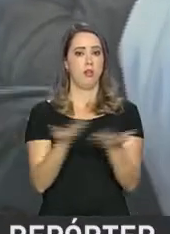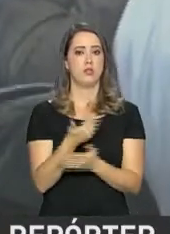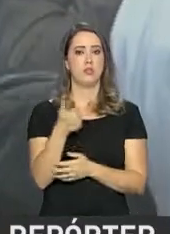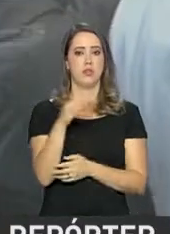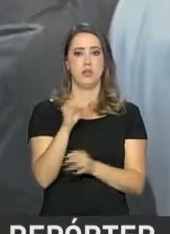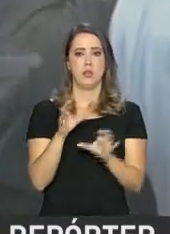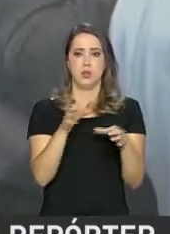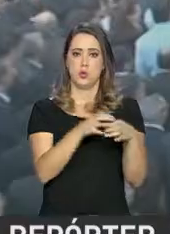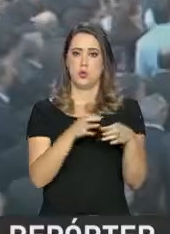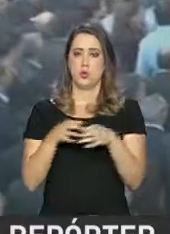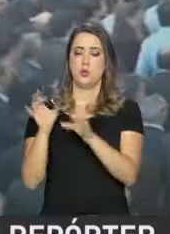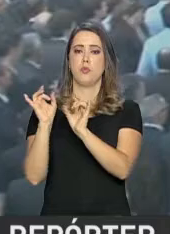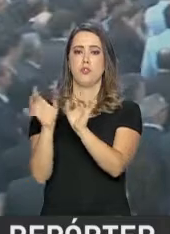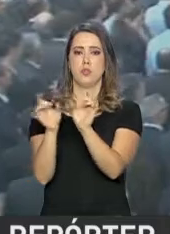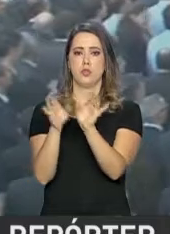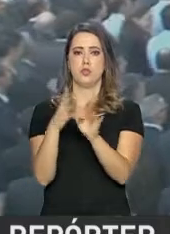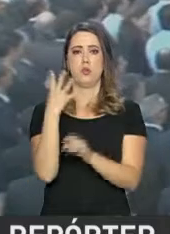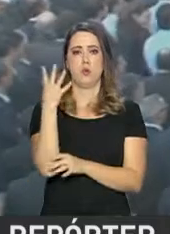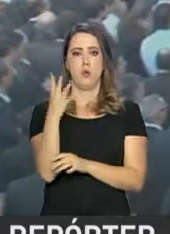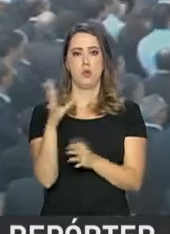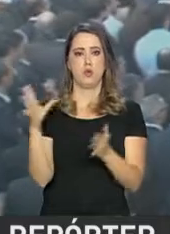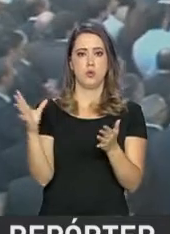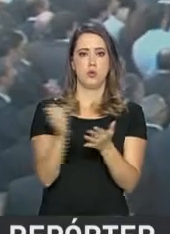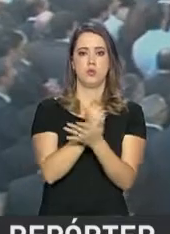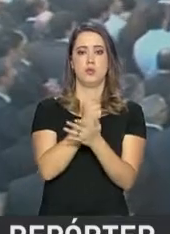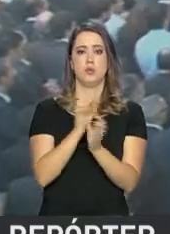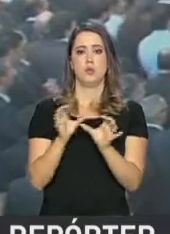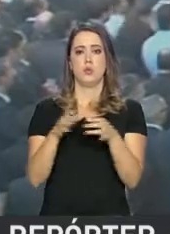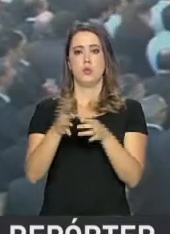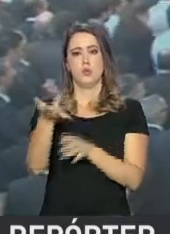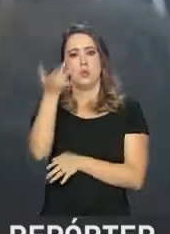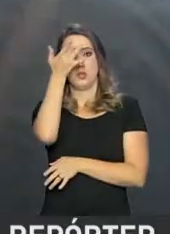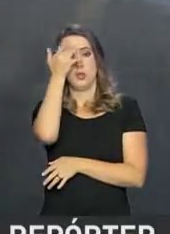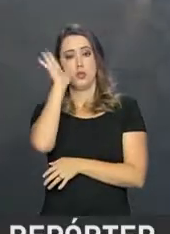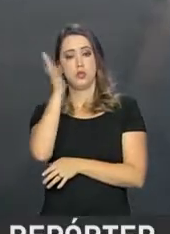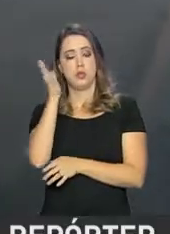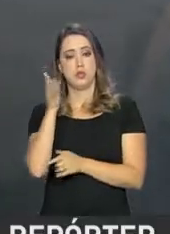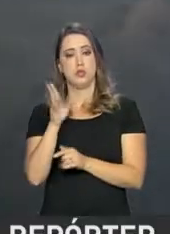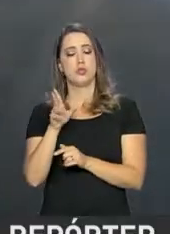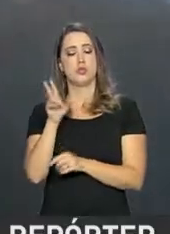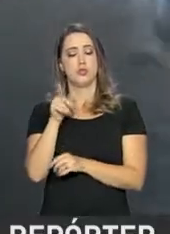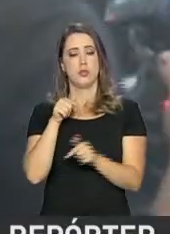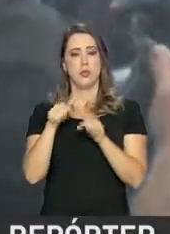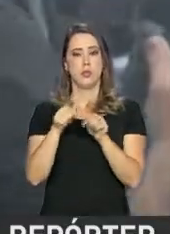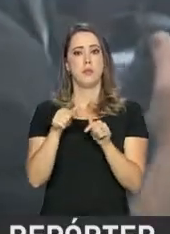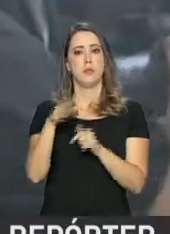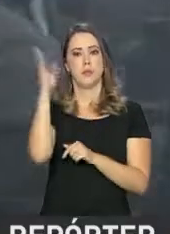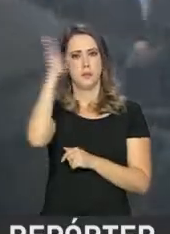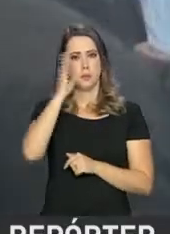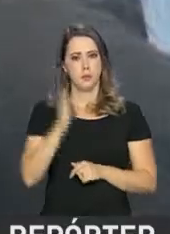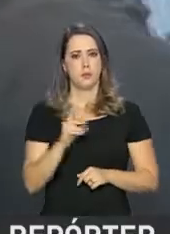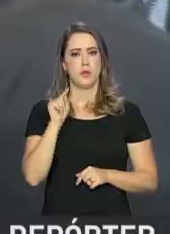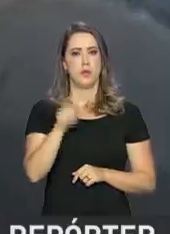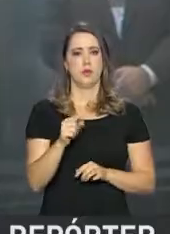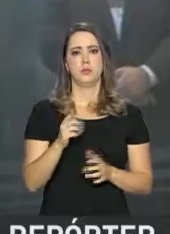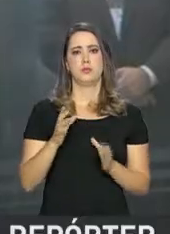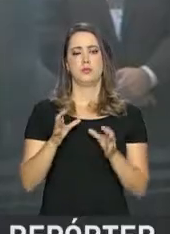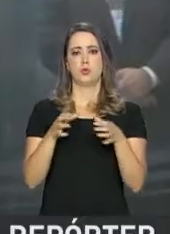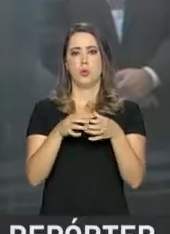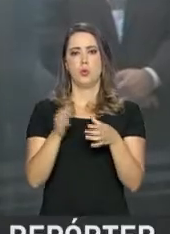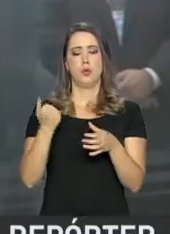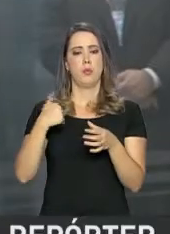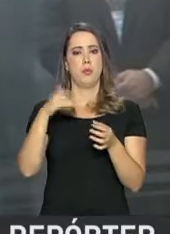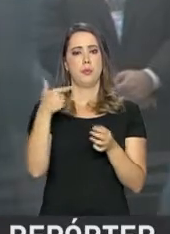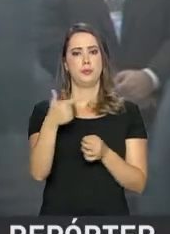leiloados quatro deles arrematadas por um grupo indiano que já explora o setor elétrico no país os lotes representam mais de